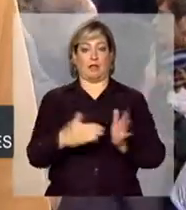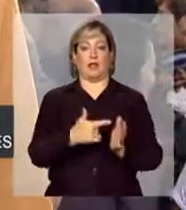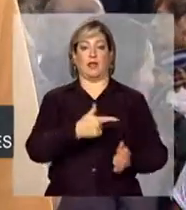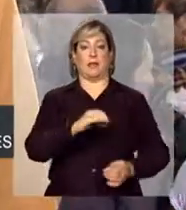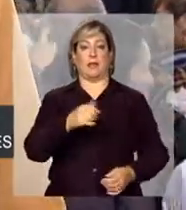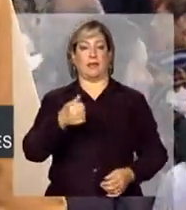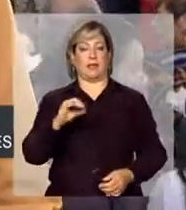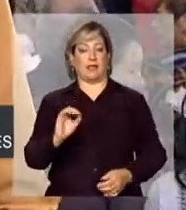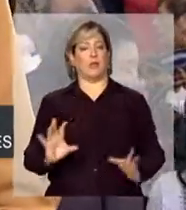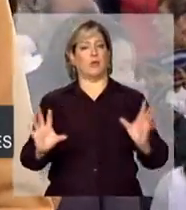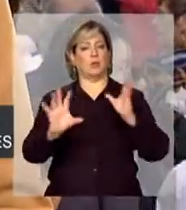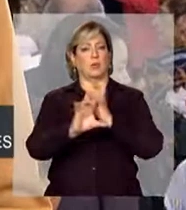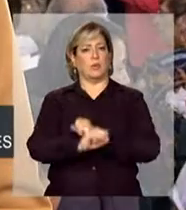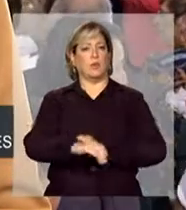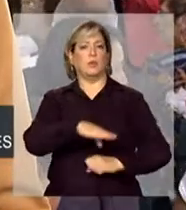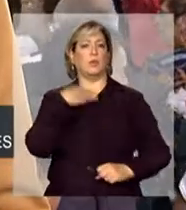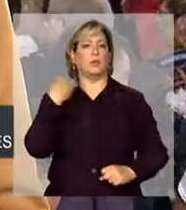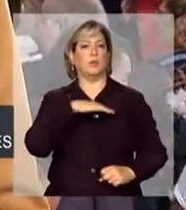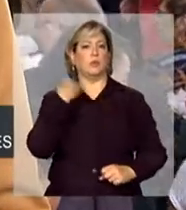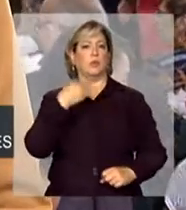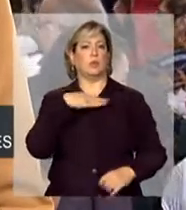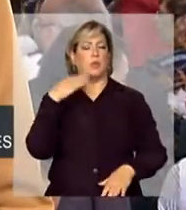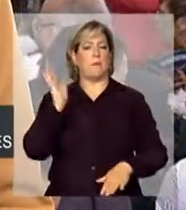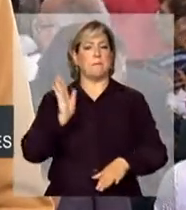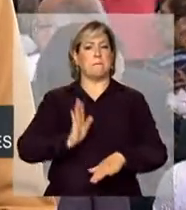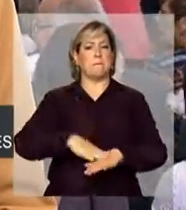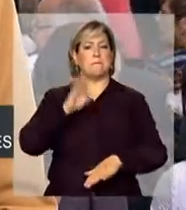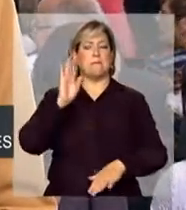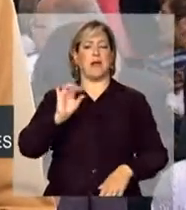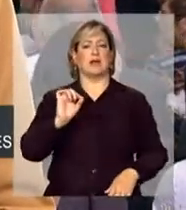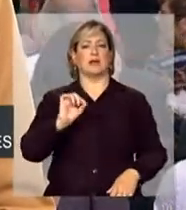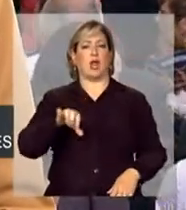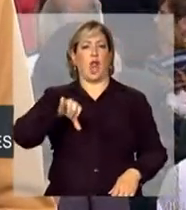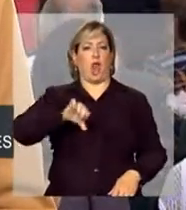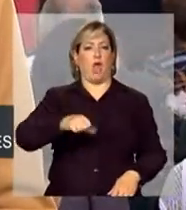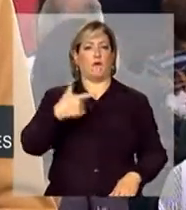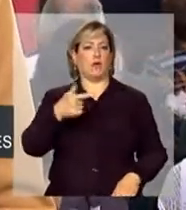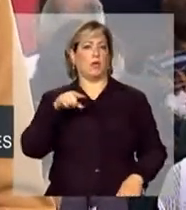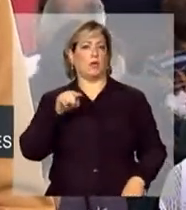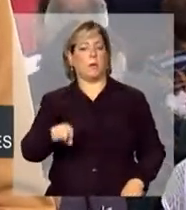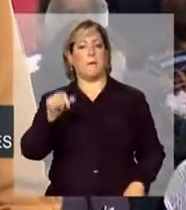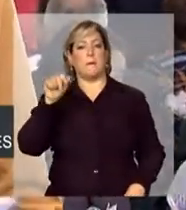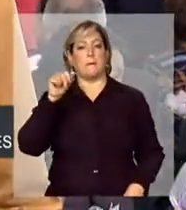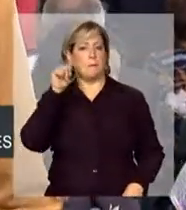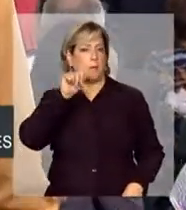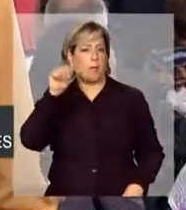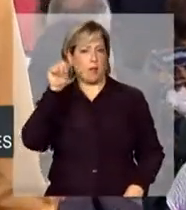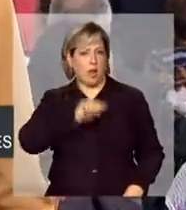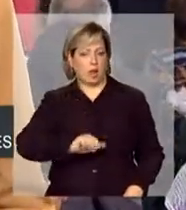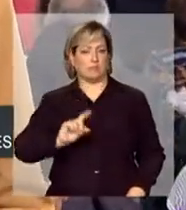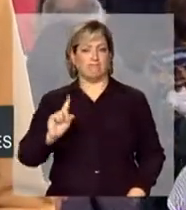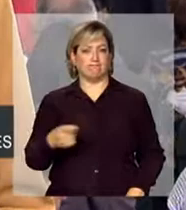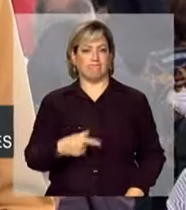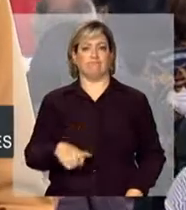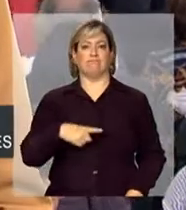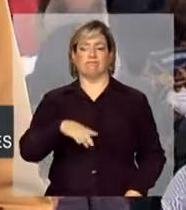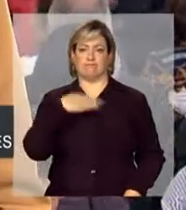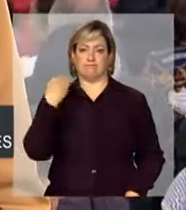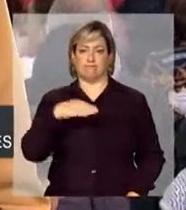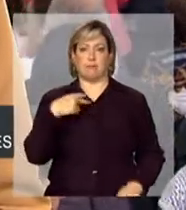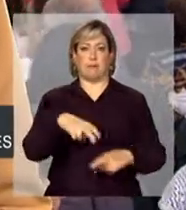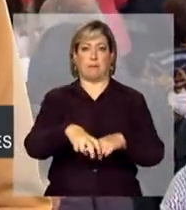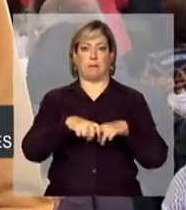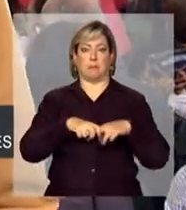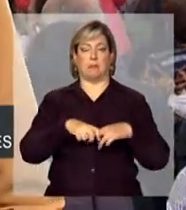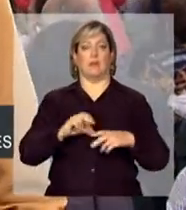foram assassinadas no país mais de 92 mil mulheres 92% dos